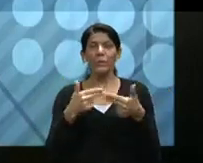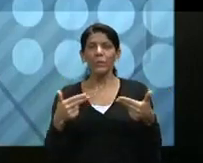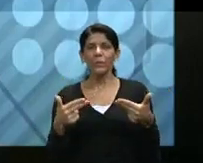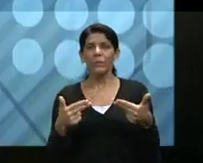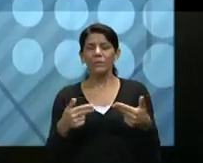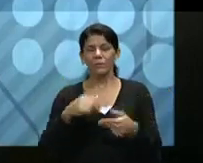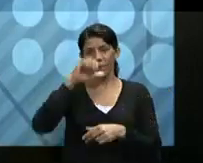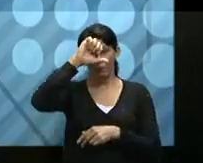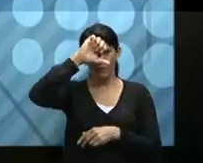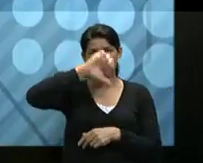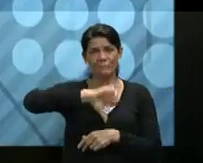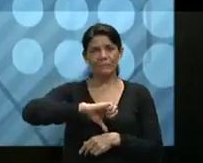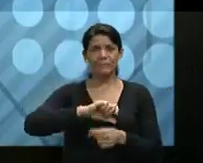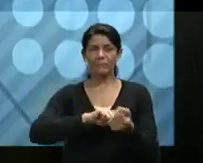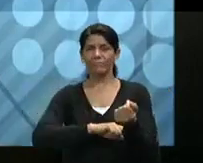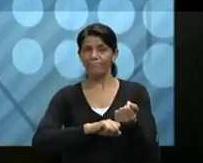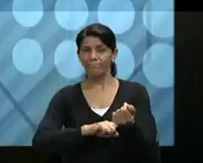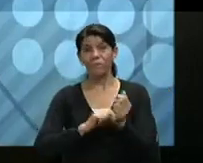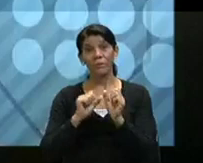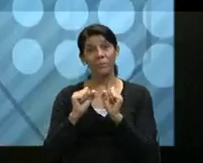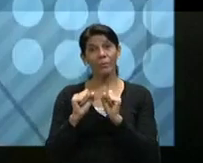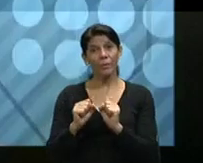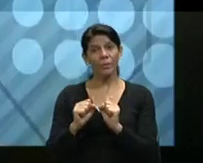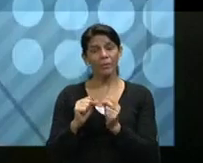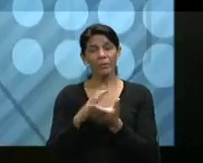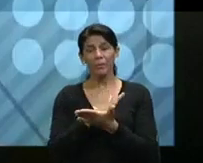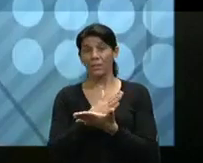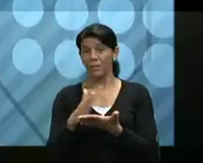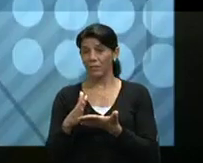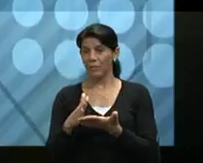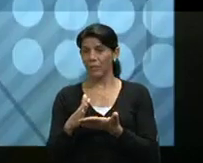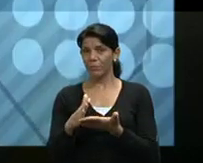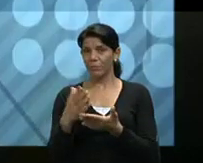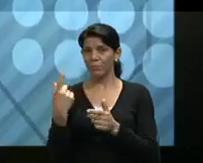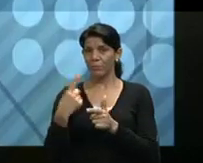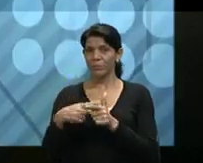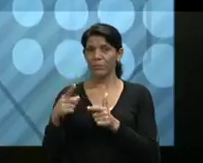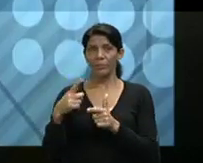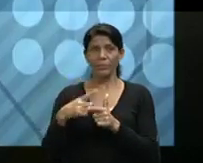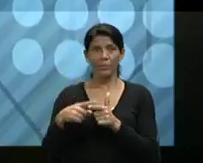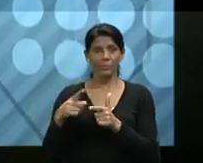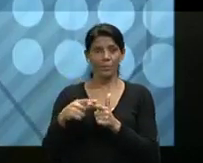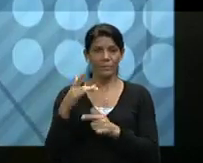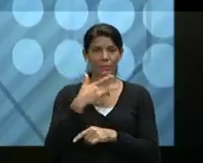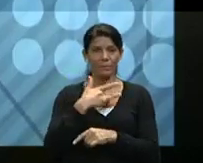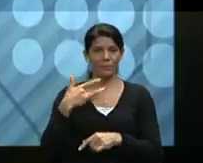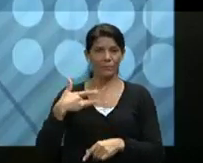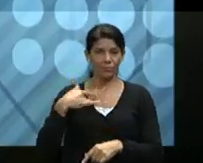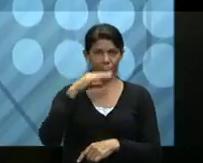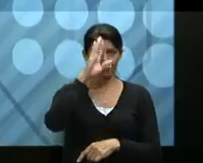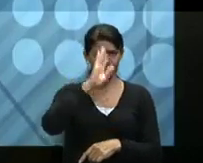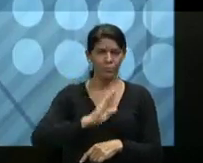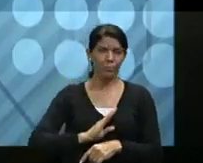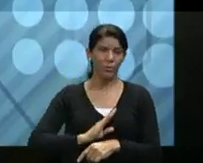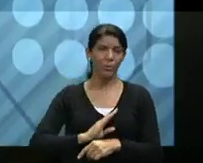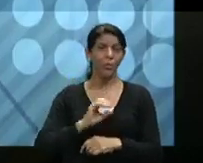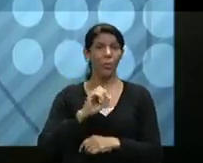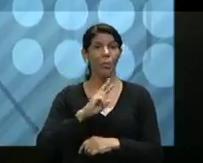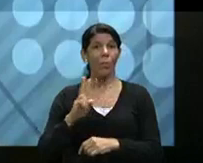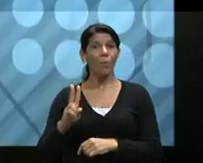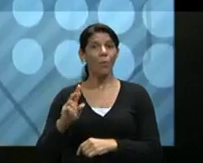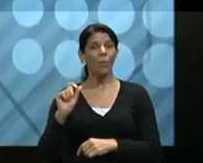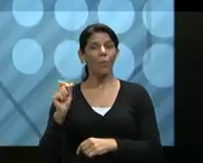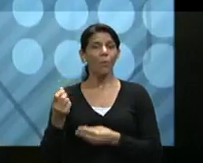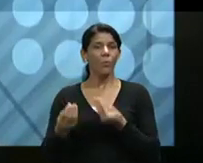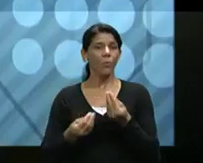de depressão e estresse podem ser classificadas como problema de saúde pública ou devem ser